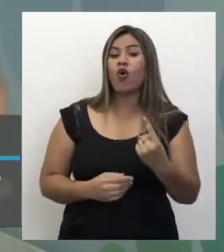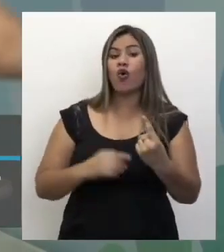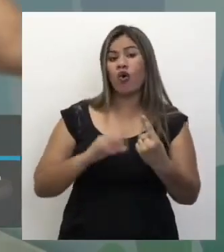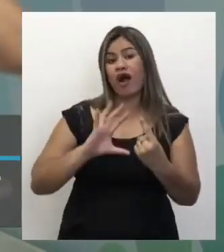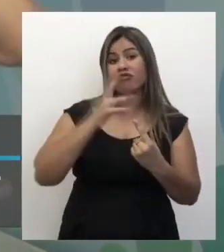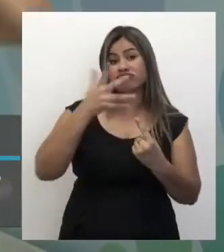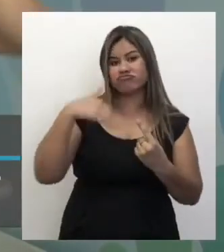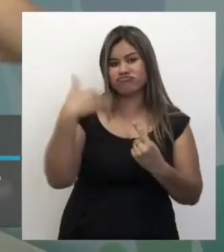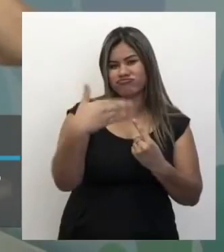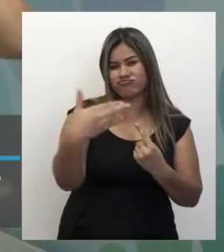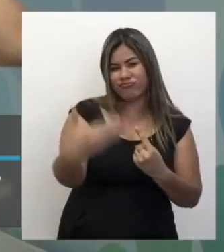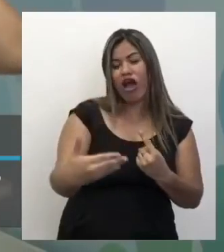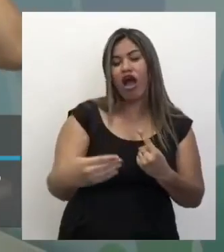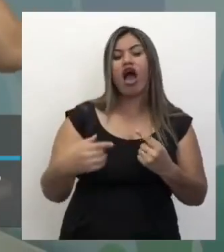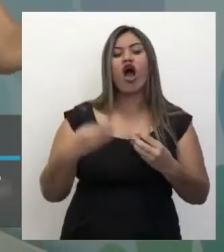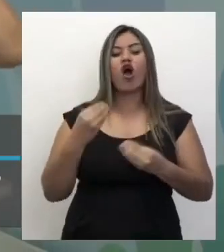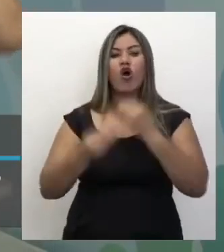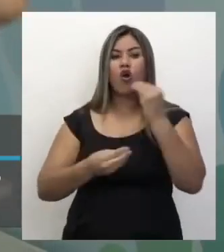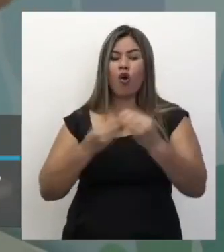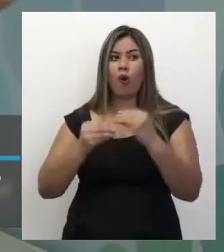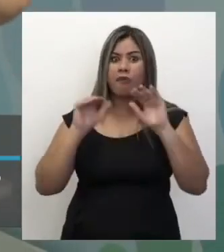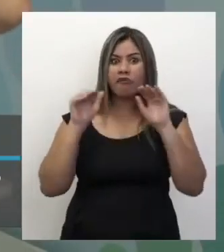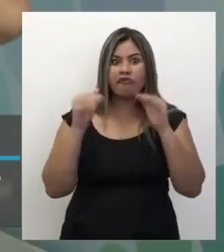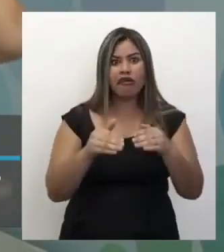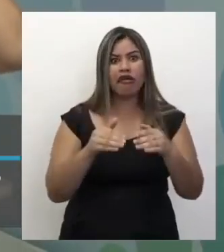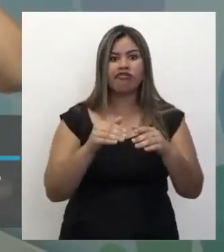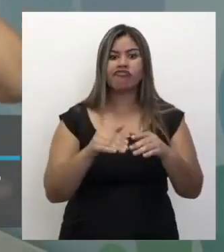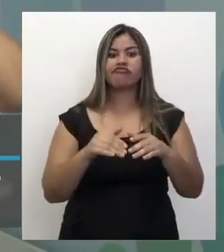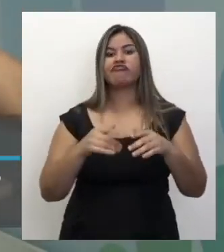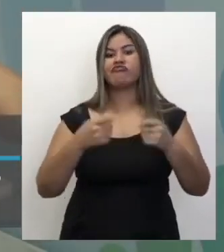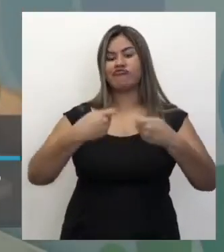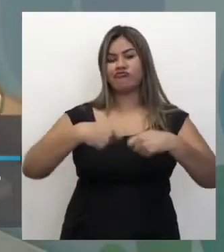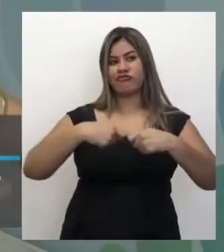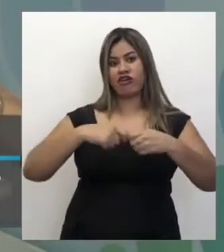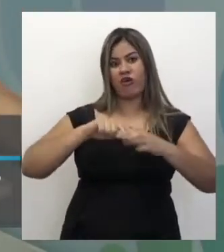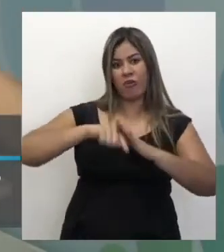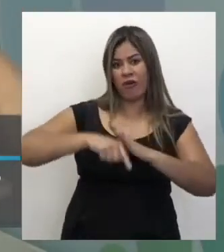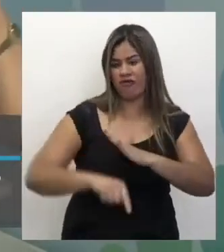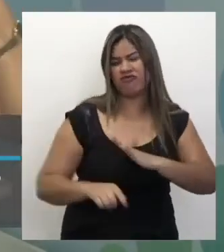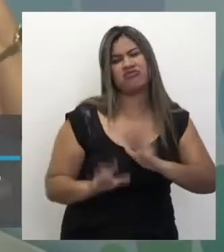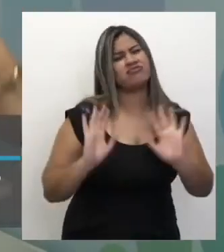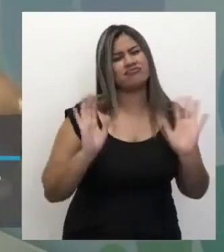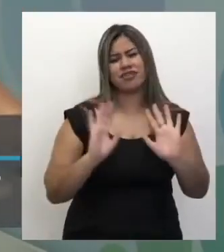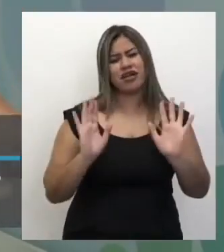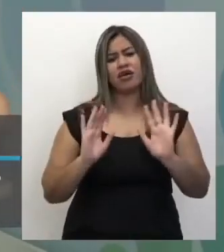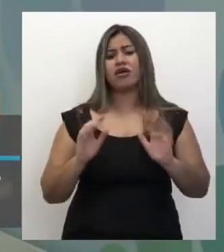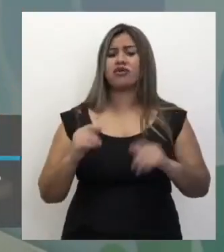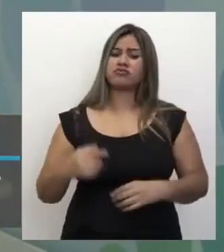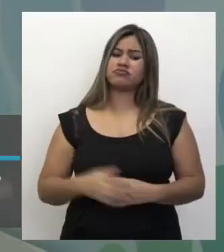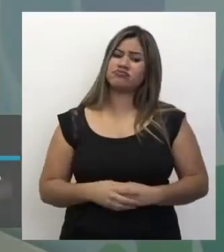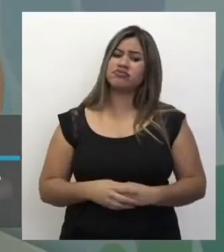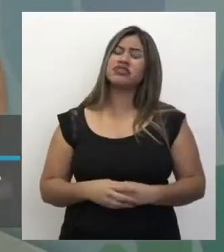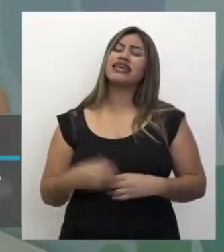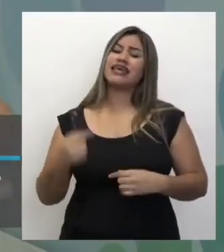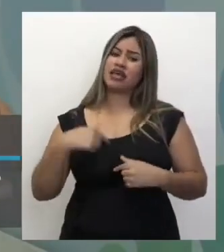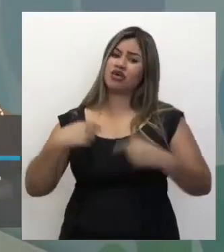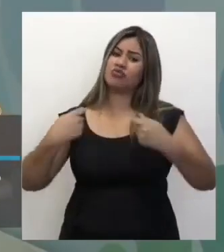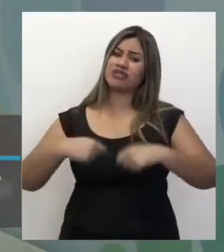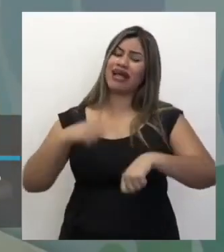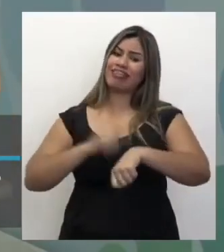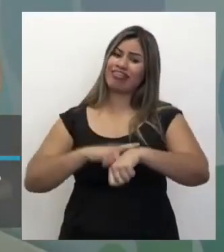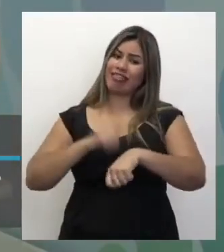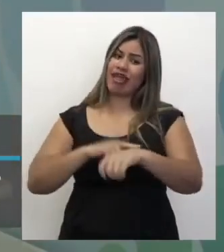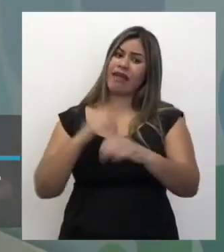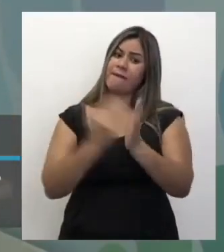em que todo mundo só fica nele e você não precisa se aprofundar. O meu, eu precisava ali de mais tempo.